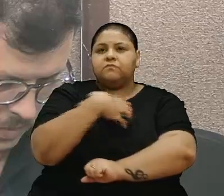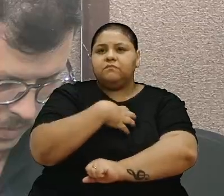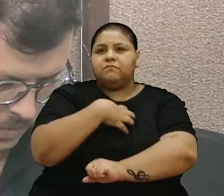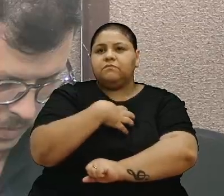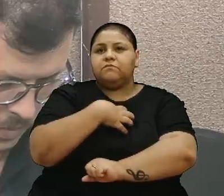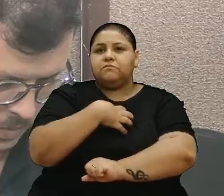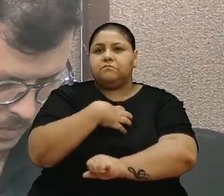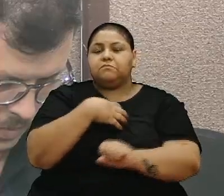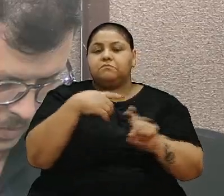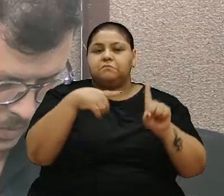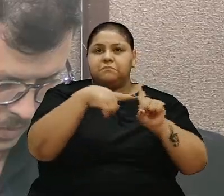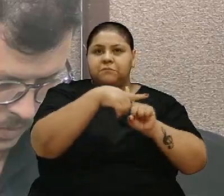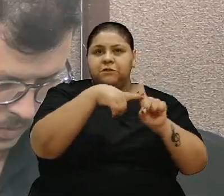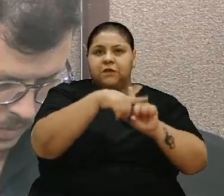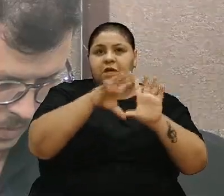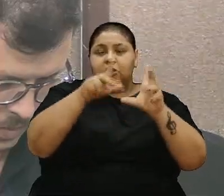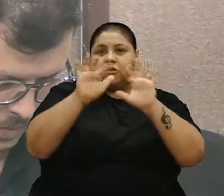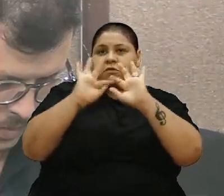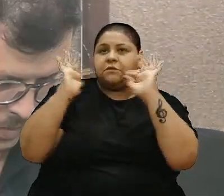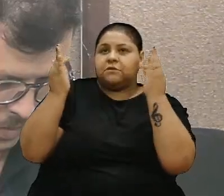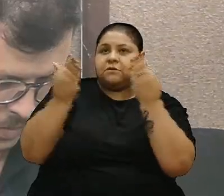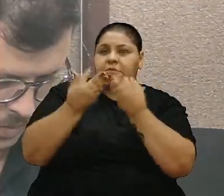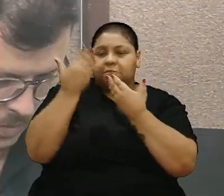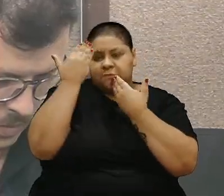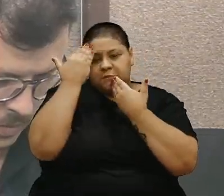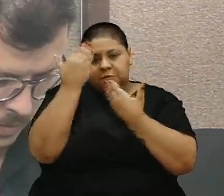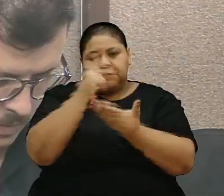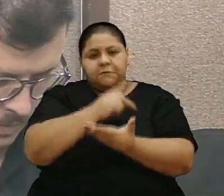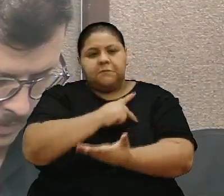muito positiva a todas as famílias. Muito obrigado,